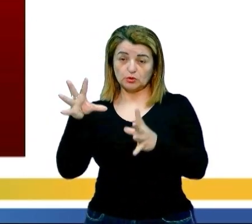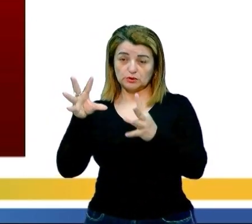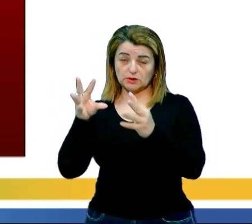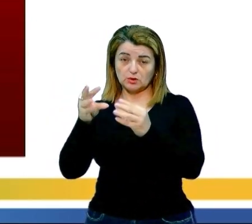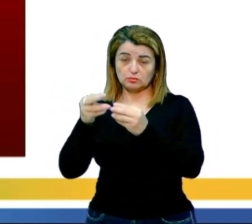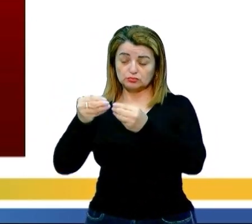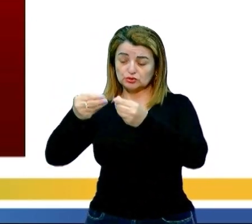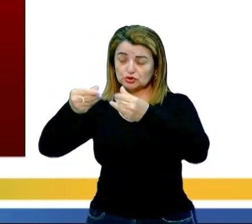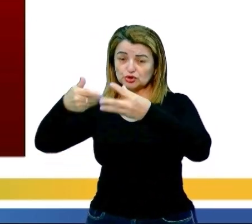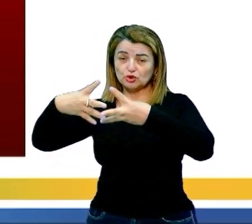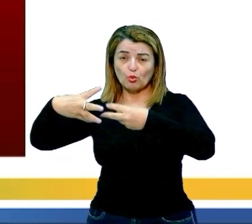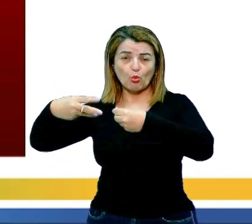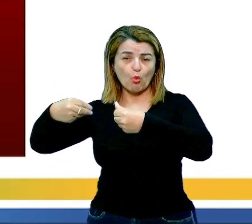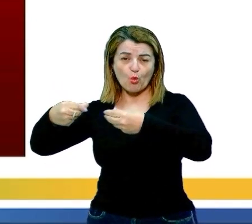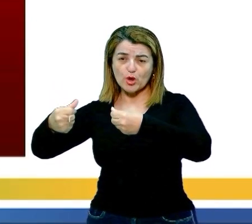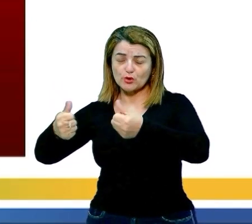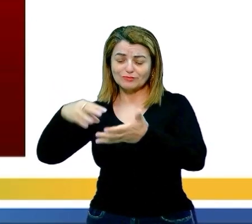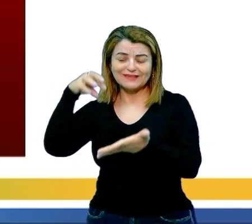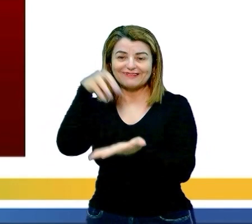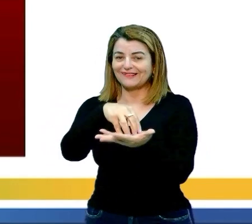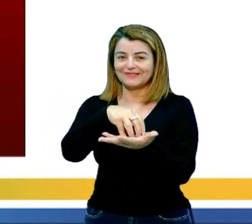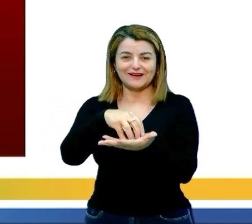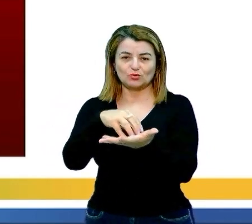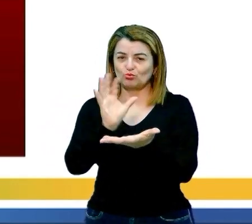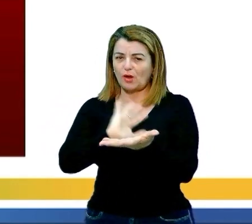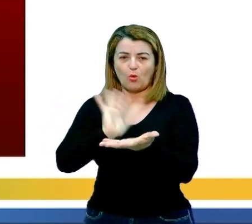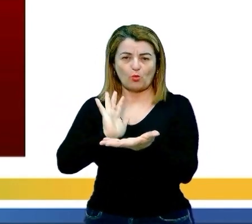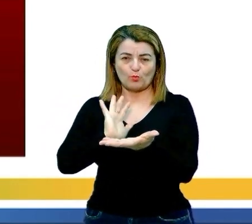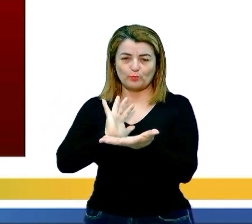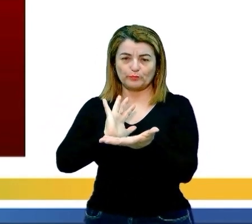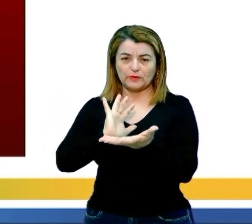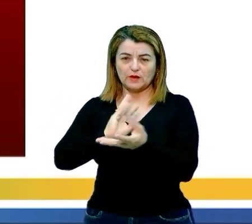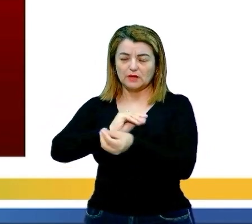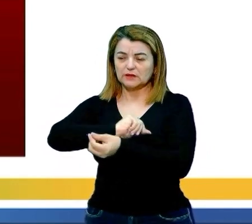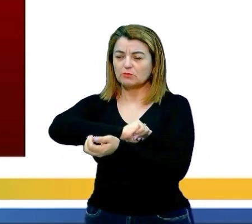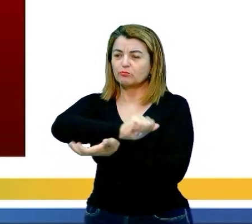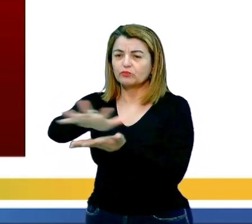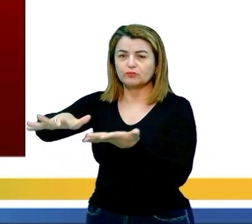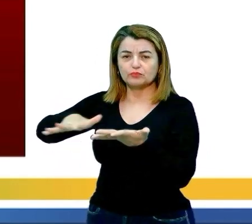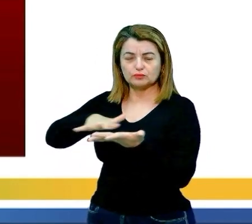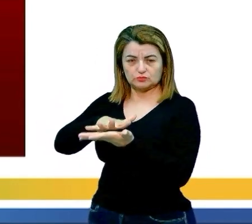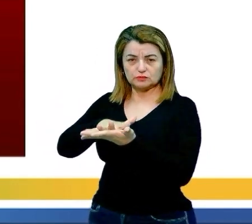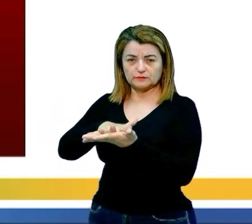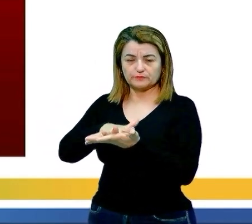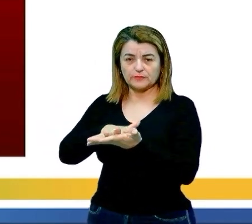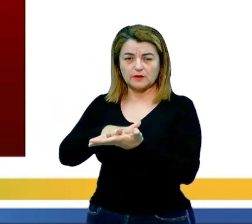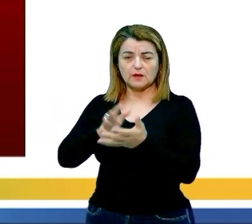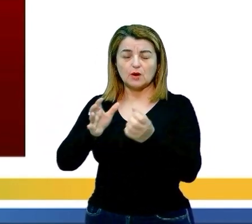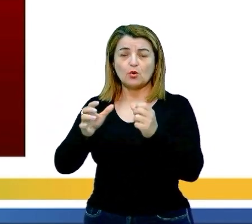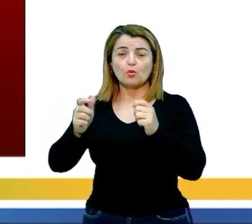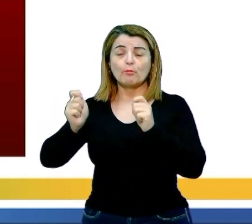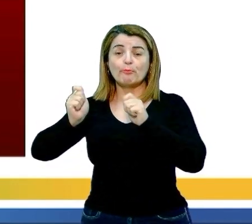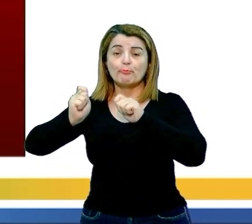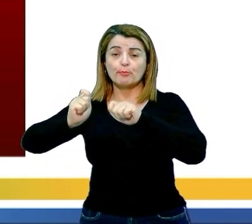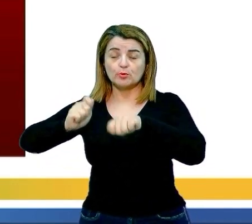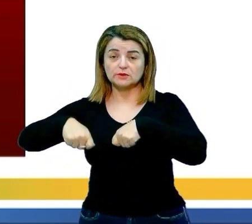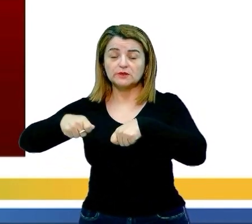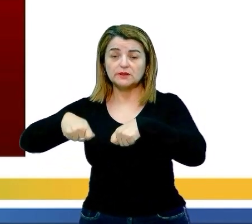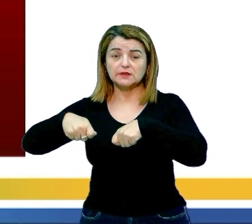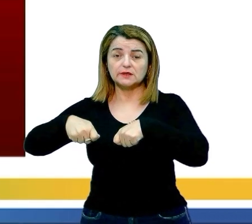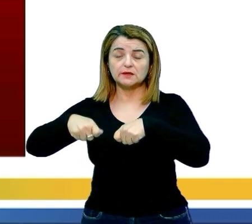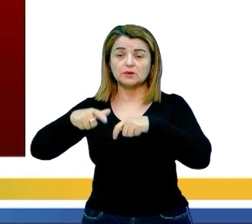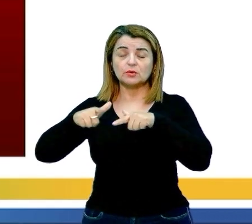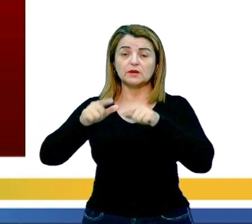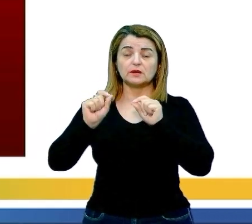está concentrado em um único local. Então, a segunda coisa, o poder é a ação sobre ações dos